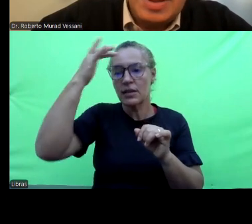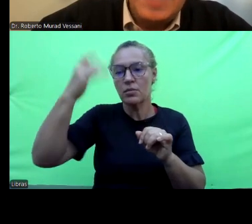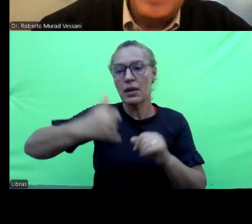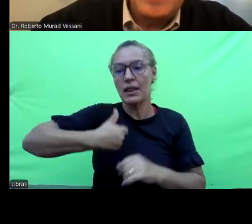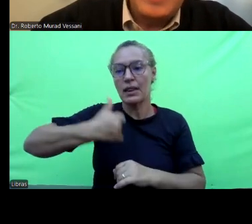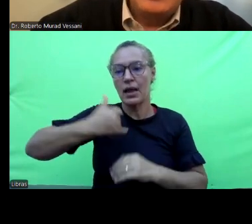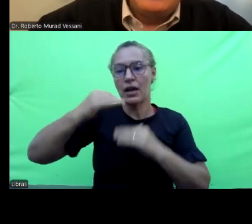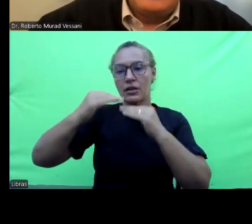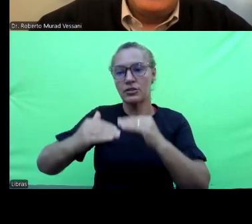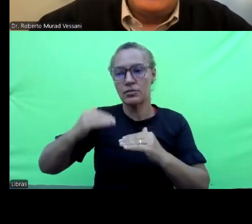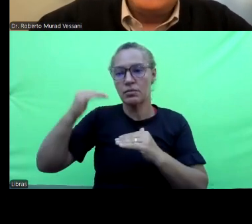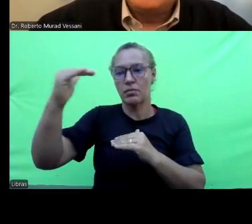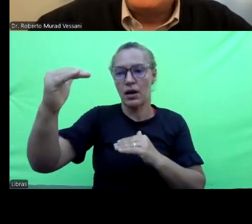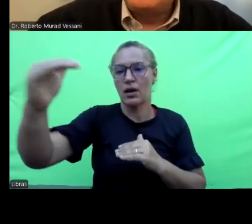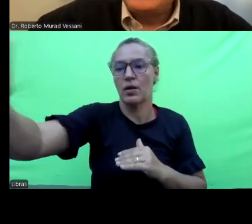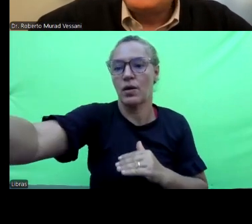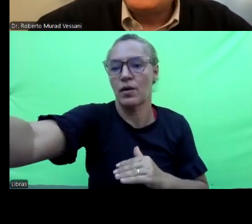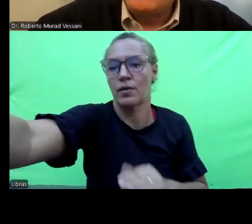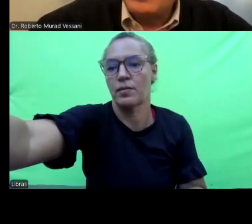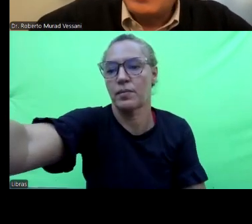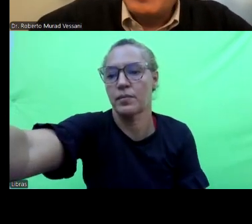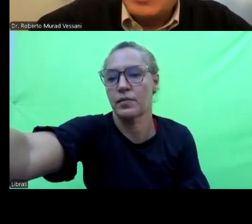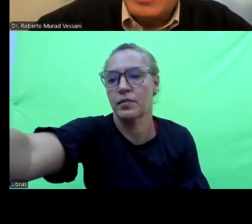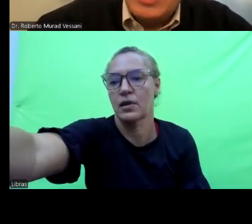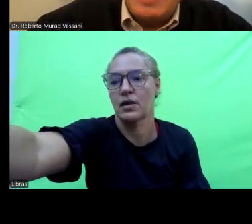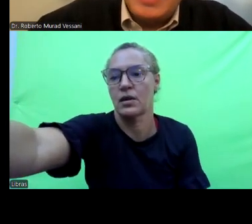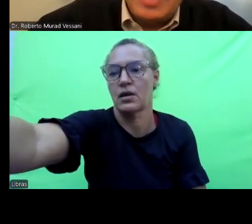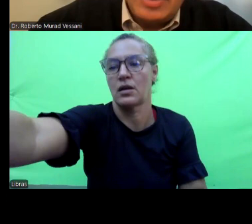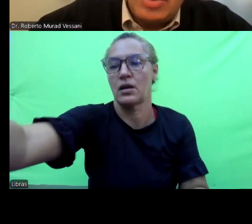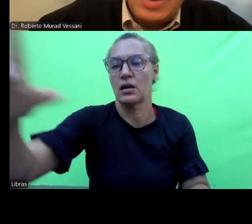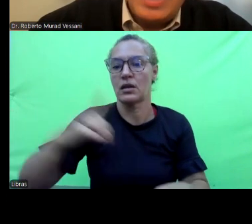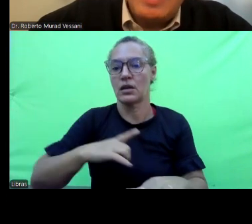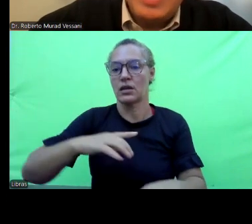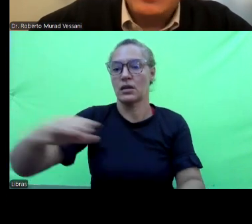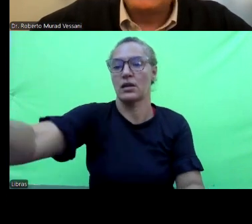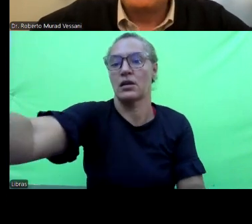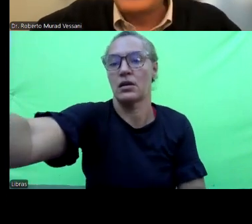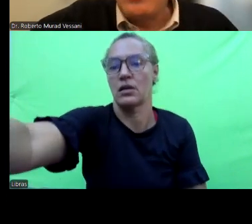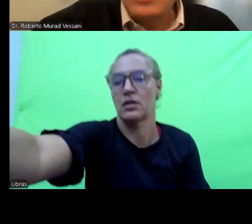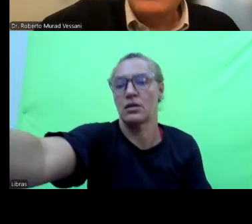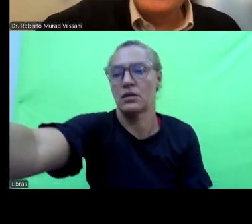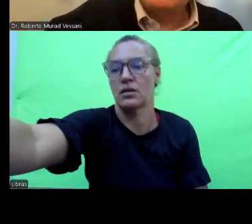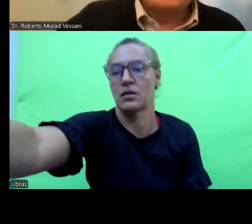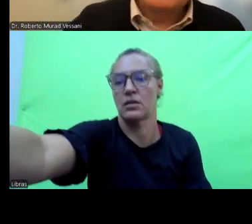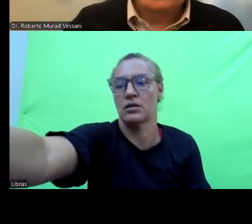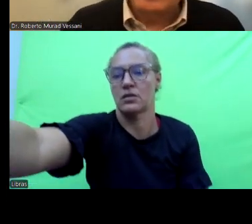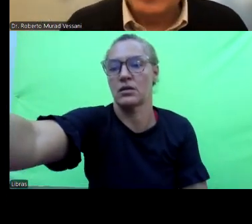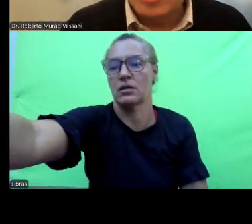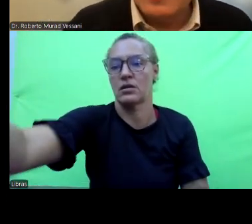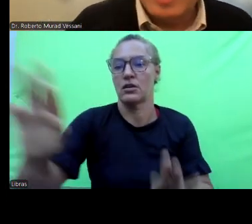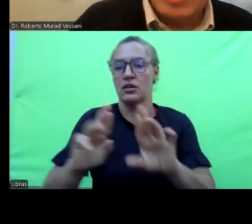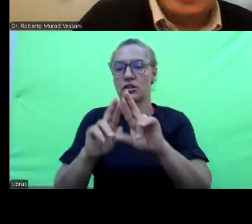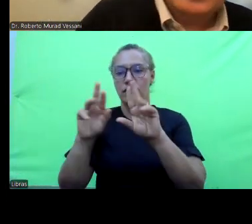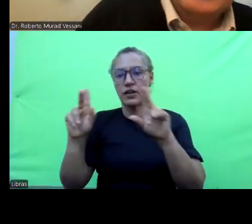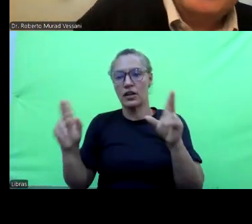exame, né? Existem diferentes formas de medir a pressão intraocular dependendo do local onde você faz a sua